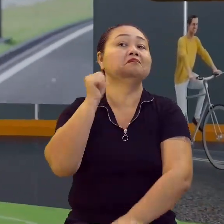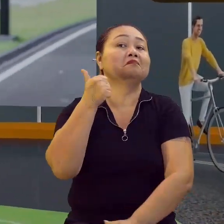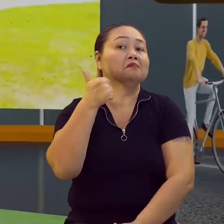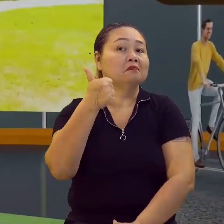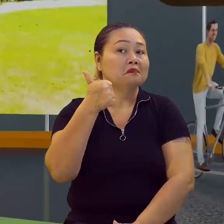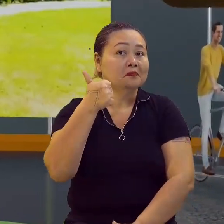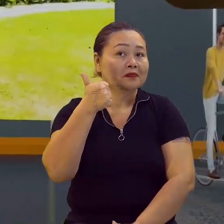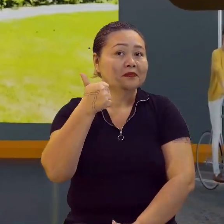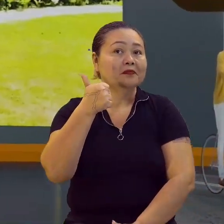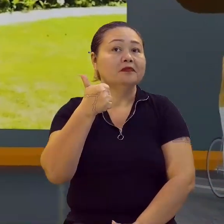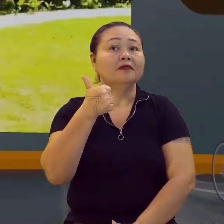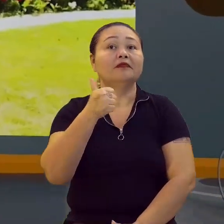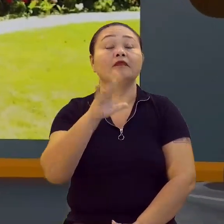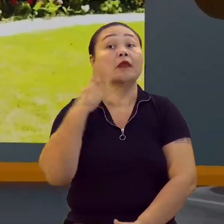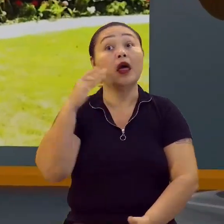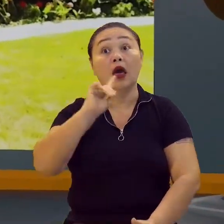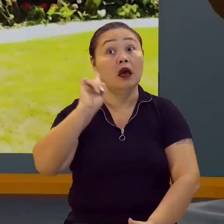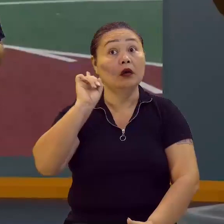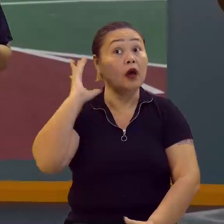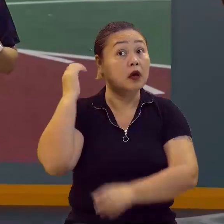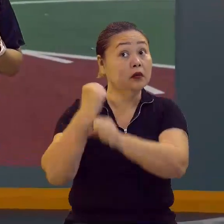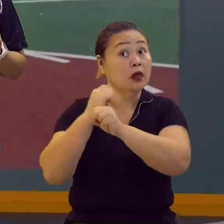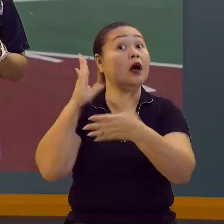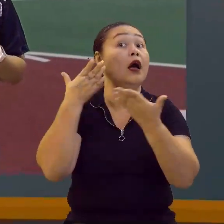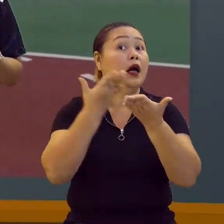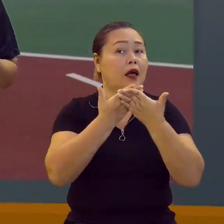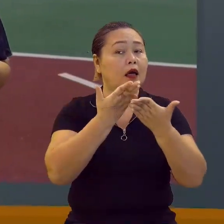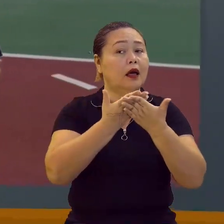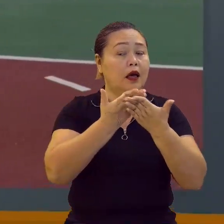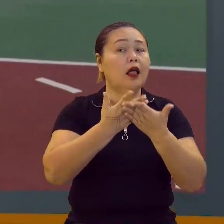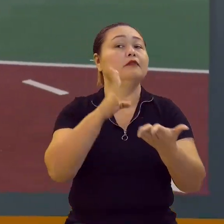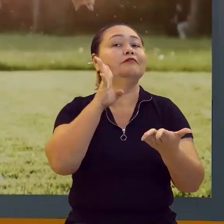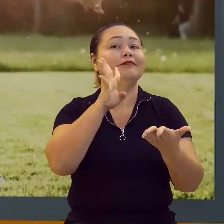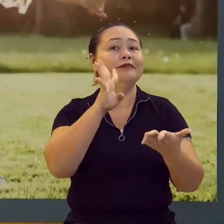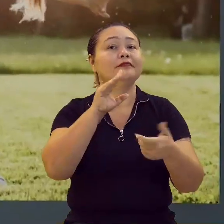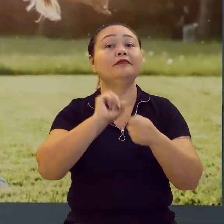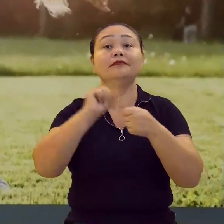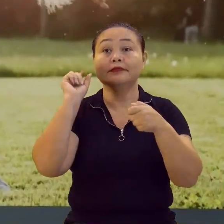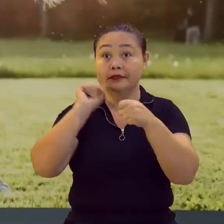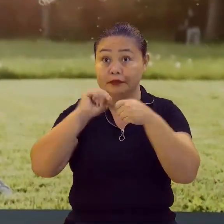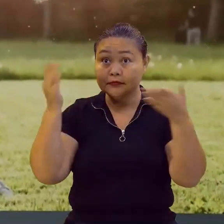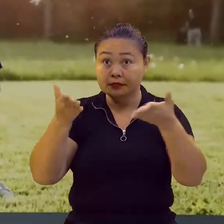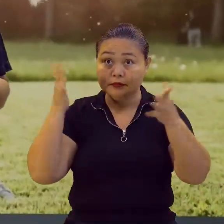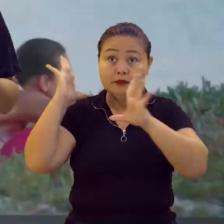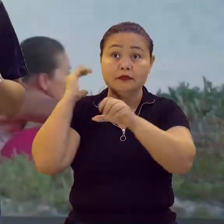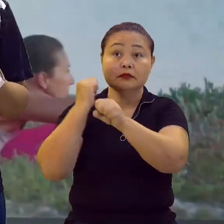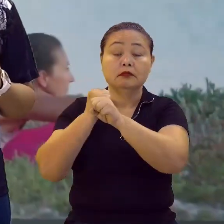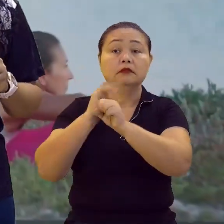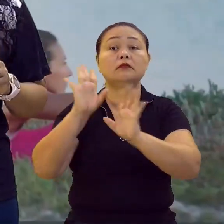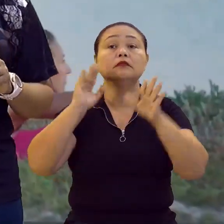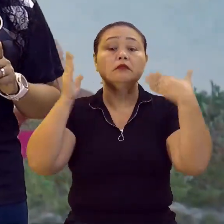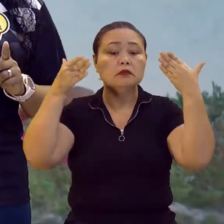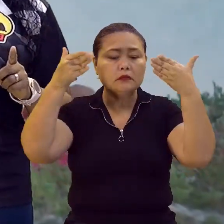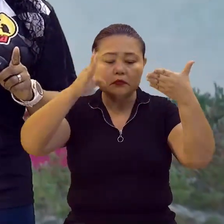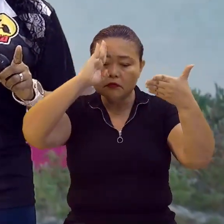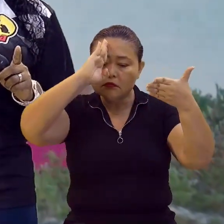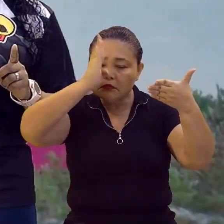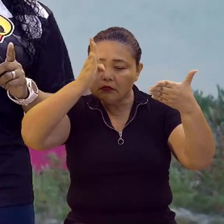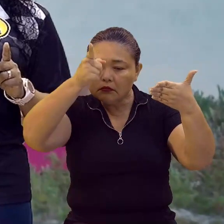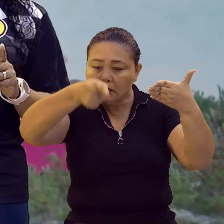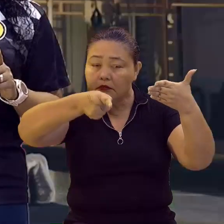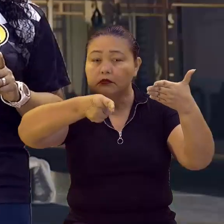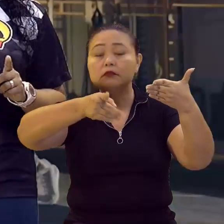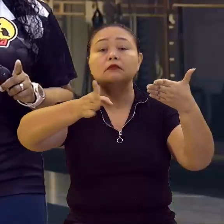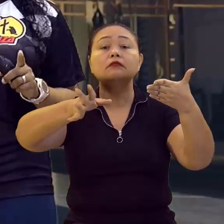né? A revisão, não, a aula, né, prof? Foi muito bacana, agora a gente vai fazer a revisão, onde o nosso foco principal